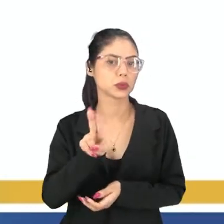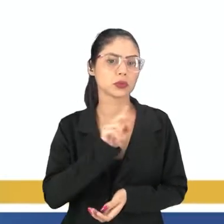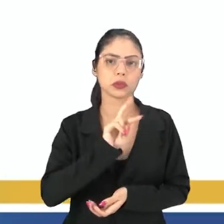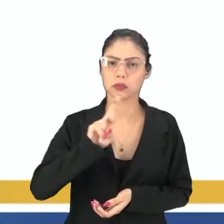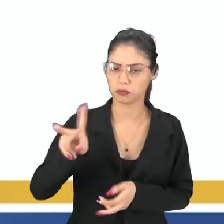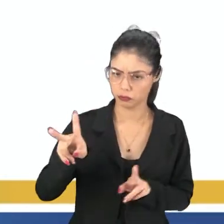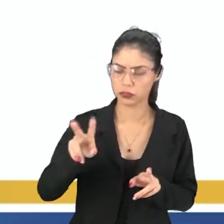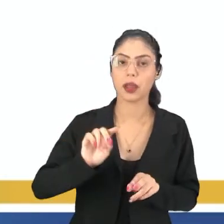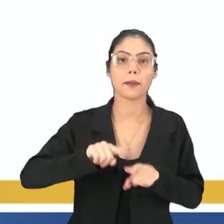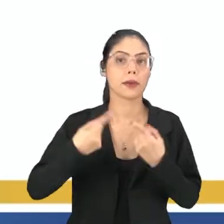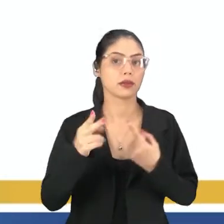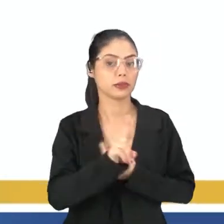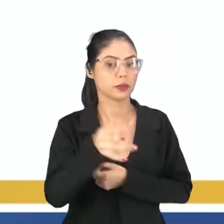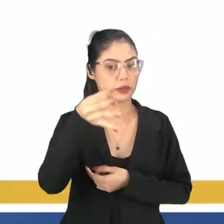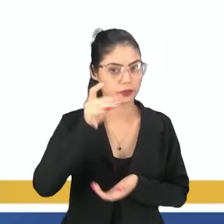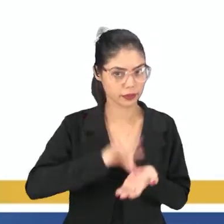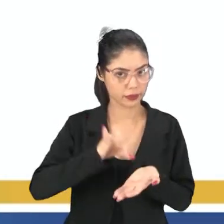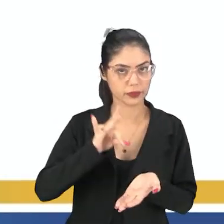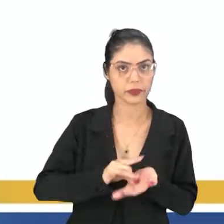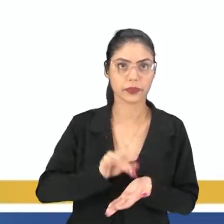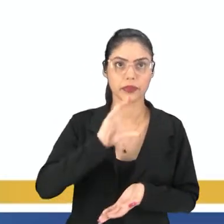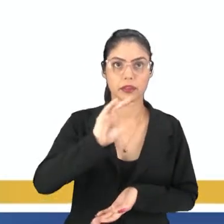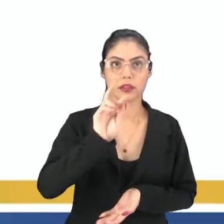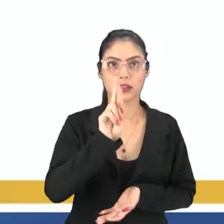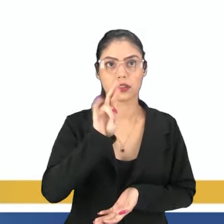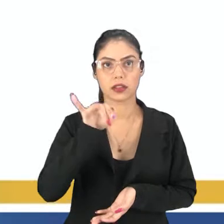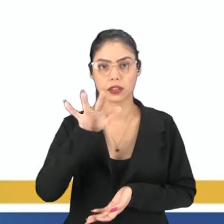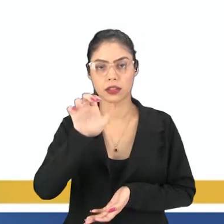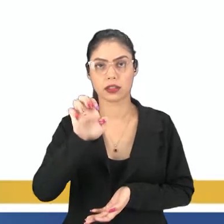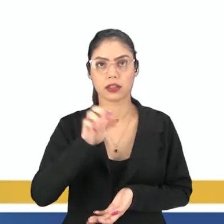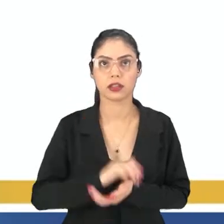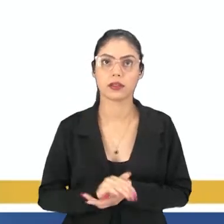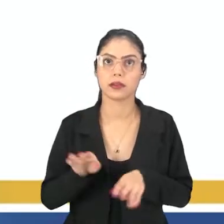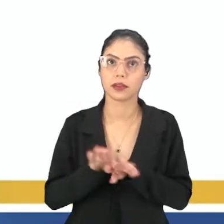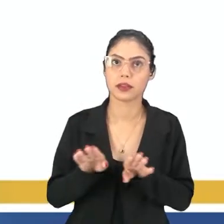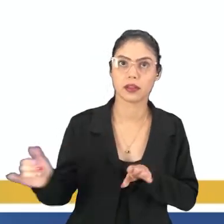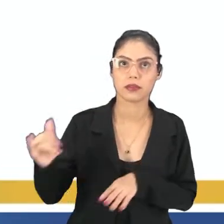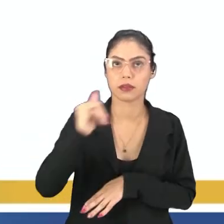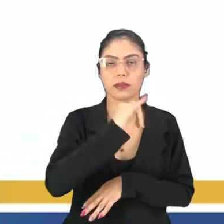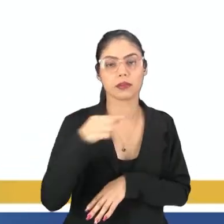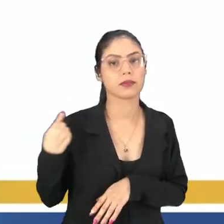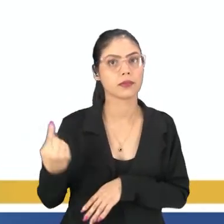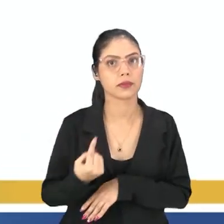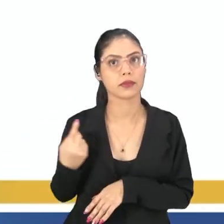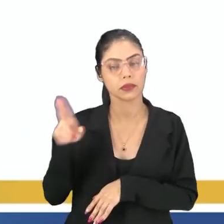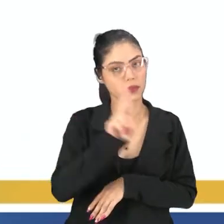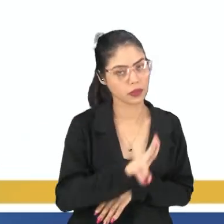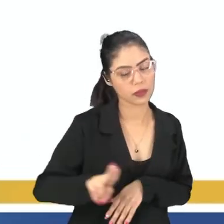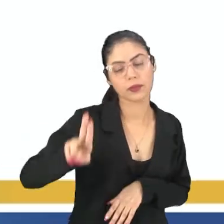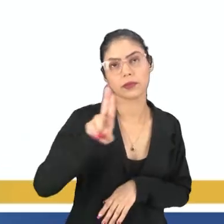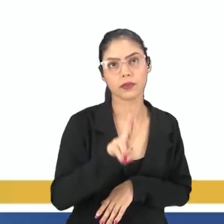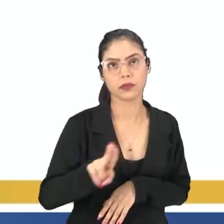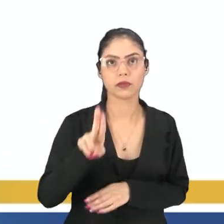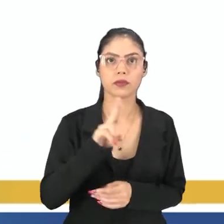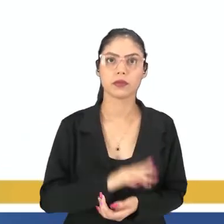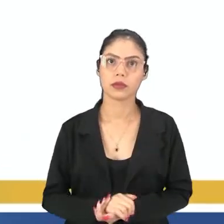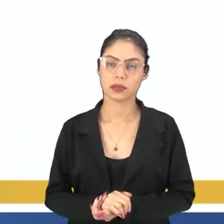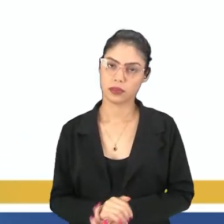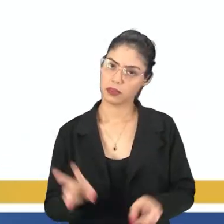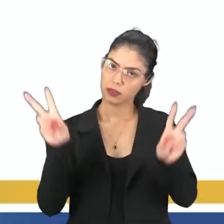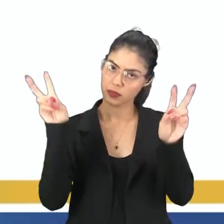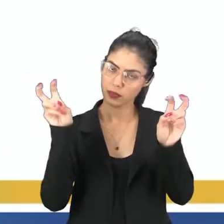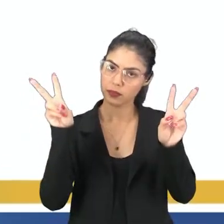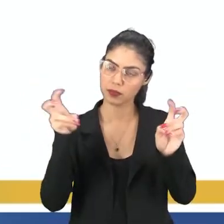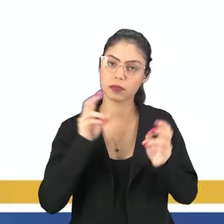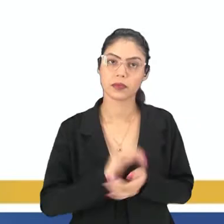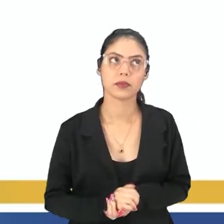é Cristiane, né, Cristinho é Cristiane. Temos aí desse outro, né, A Viagem Solitária. Eles usam, né, um